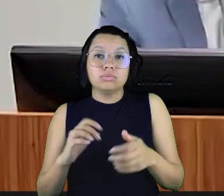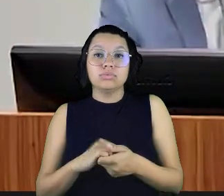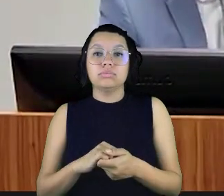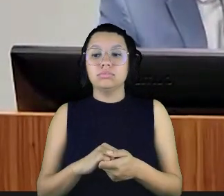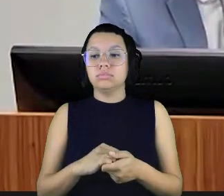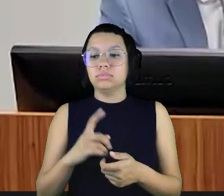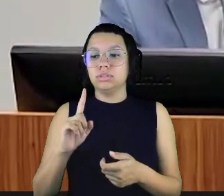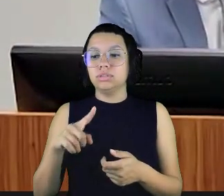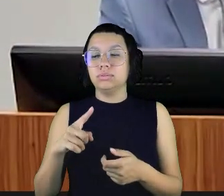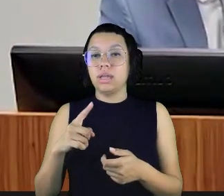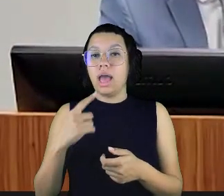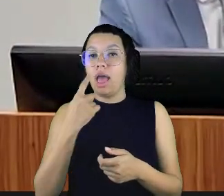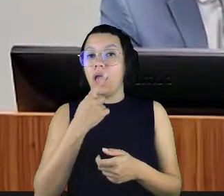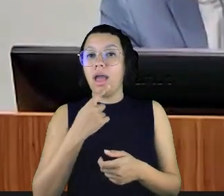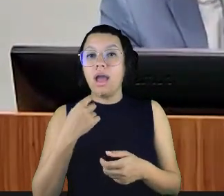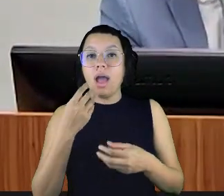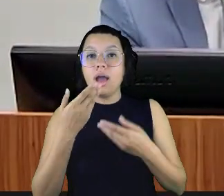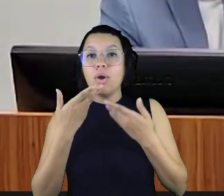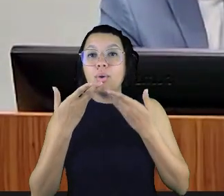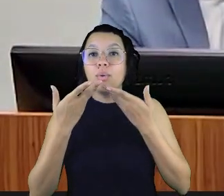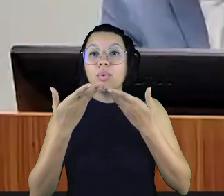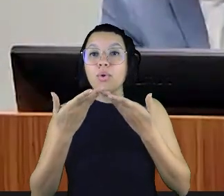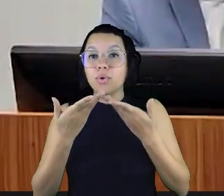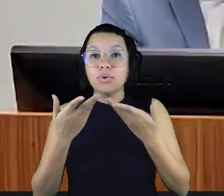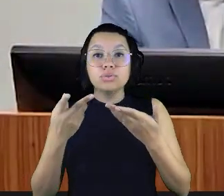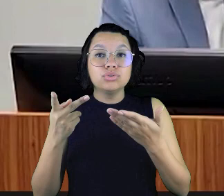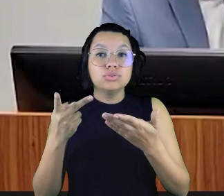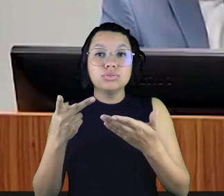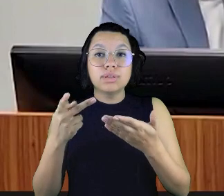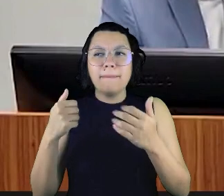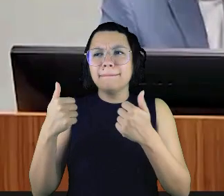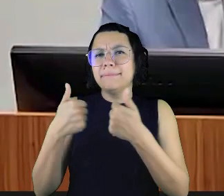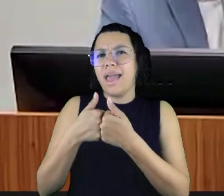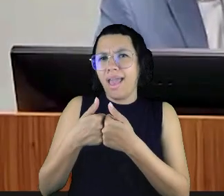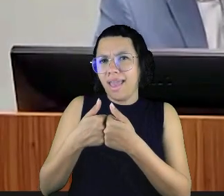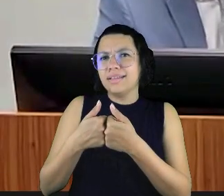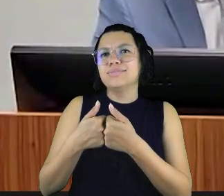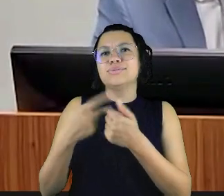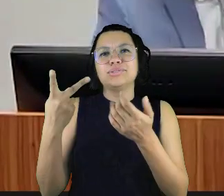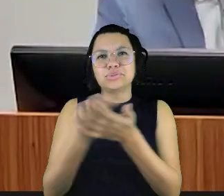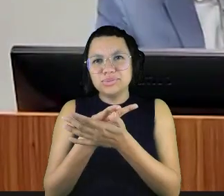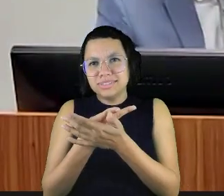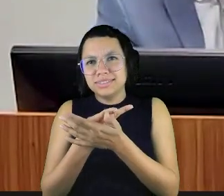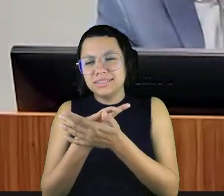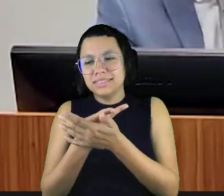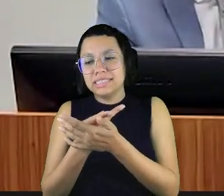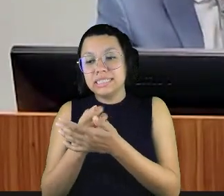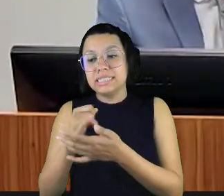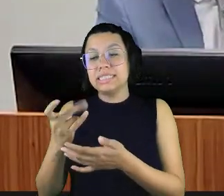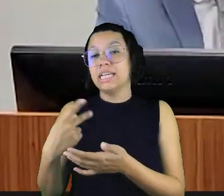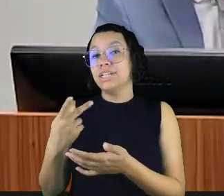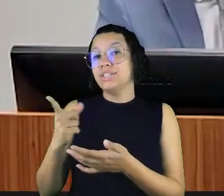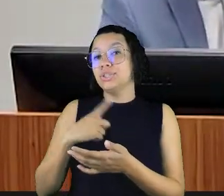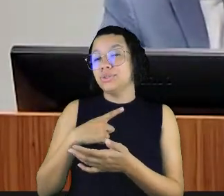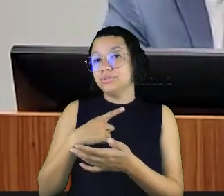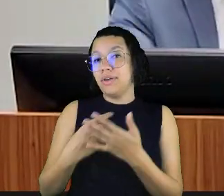de acontecer, Renata. Se a gente tiver a criação de fato do Conselho